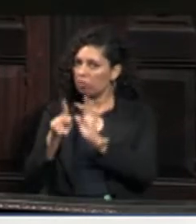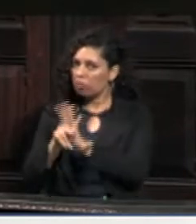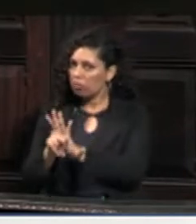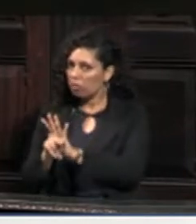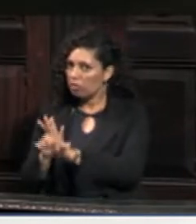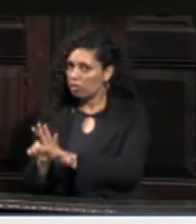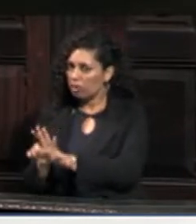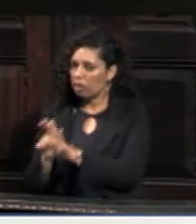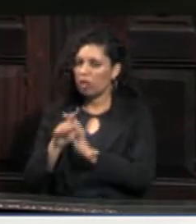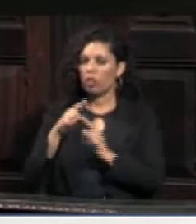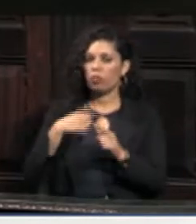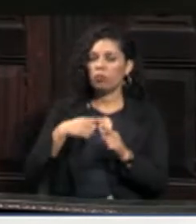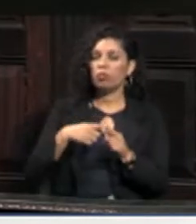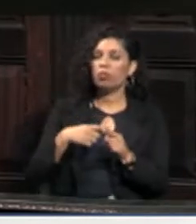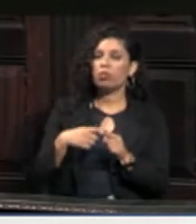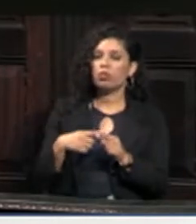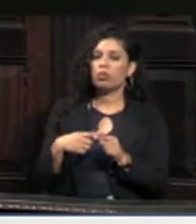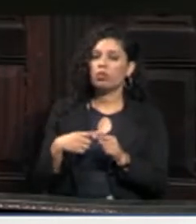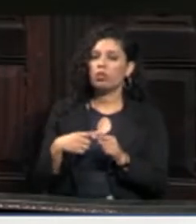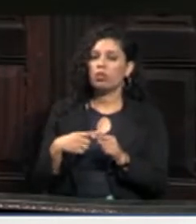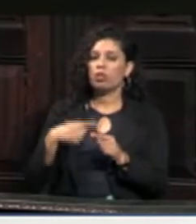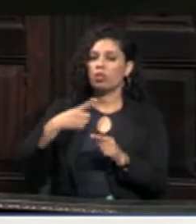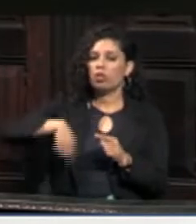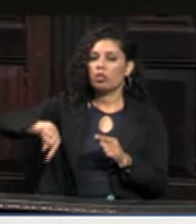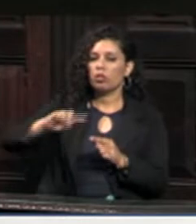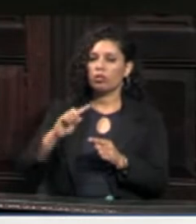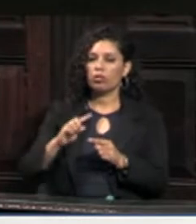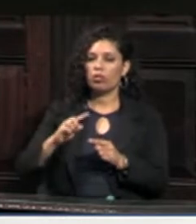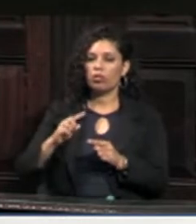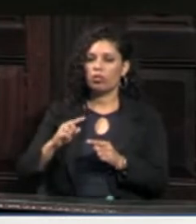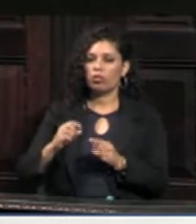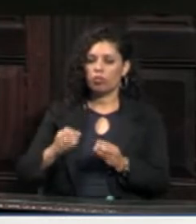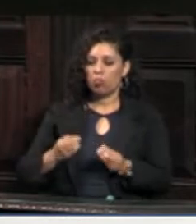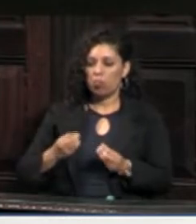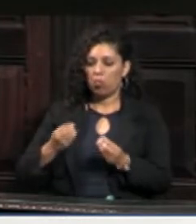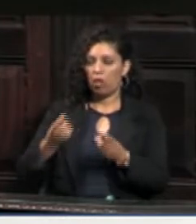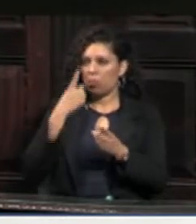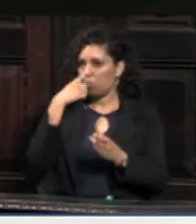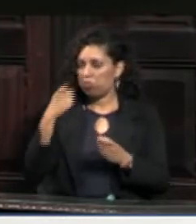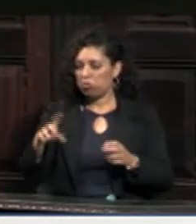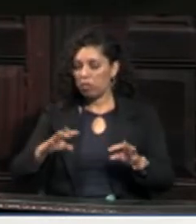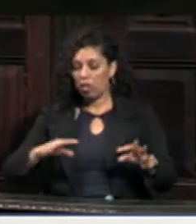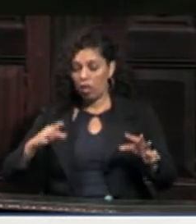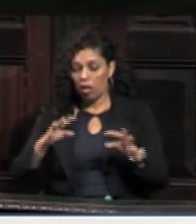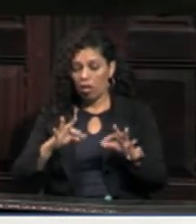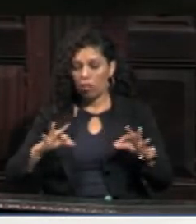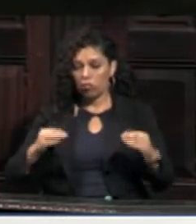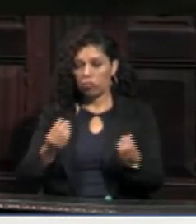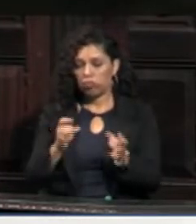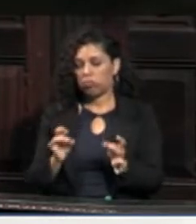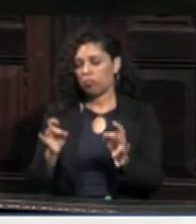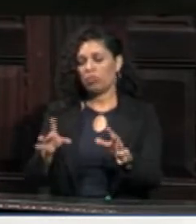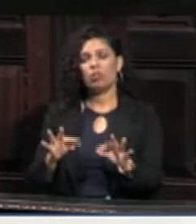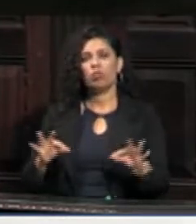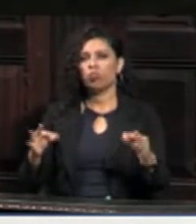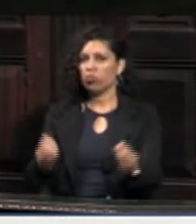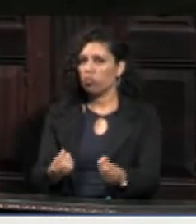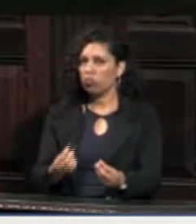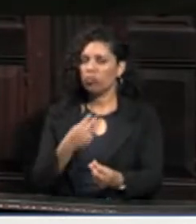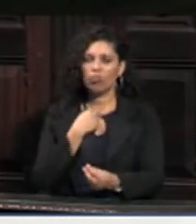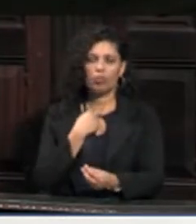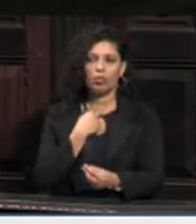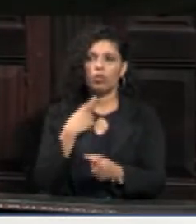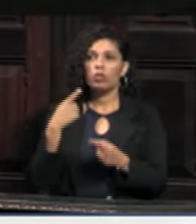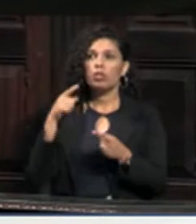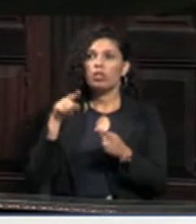Dionísio Lins, mas ao mesmo tempo não jogar fora o bebê com a água do banho. Então, assim, me parece que o texto, do jeito que está, não dá conta